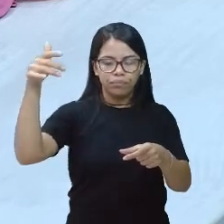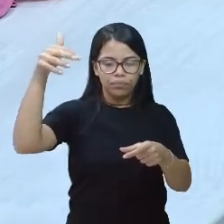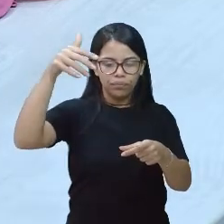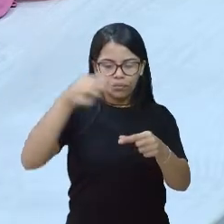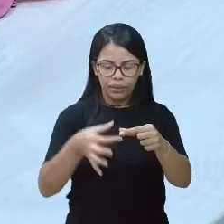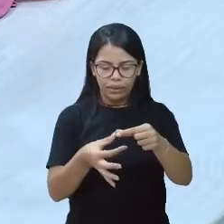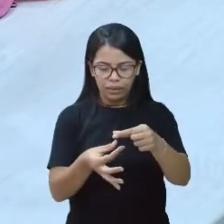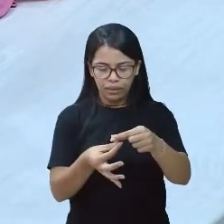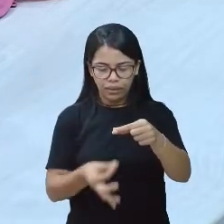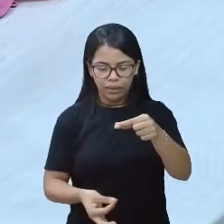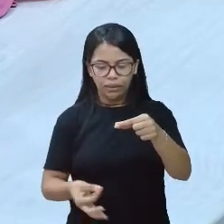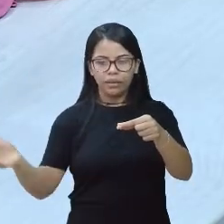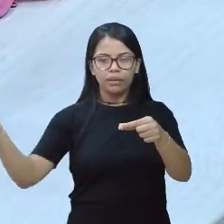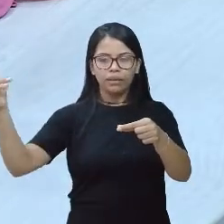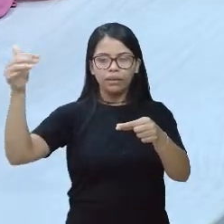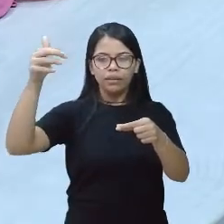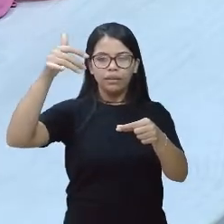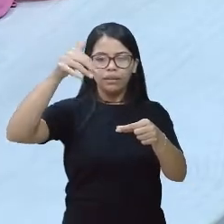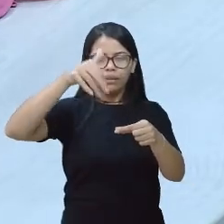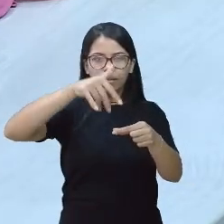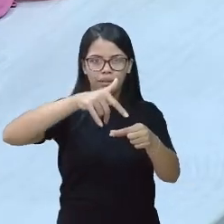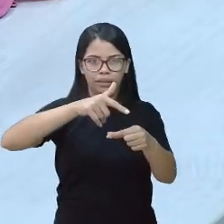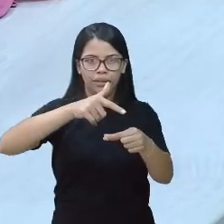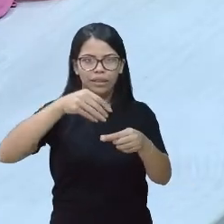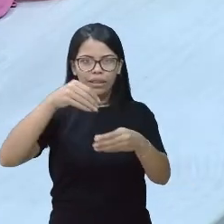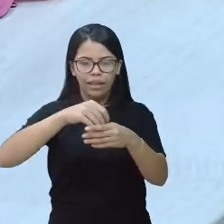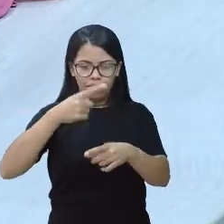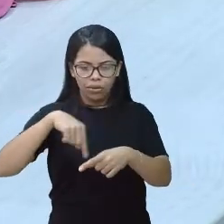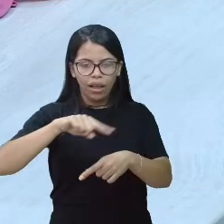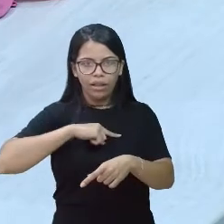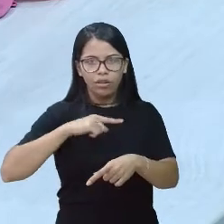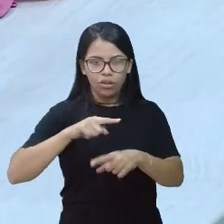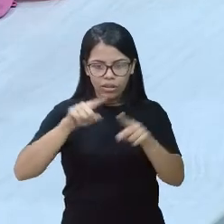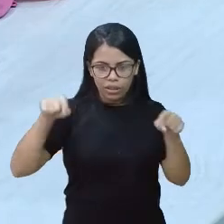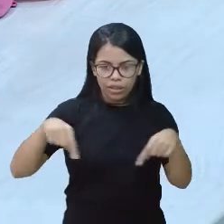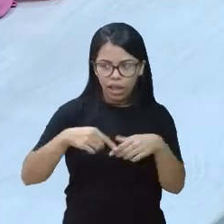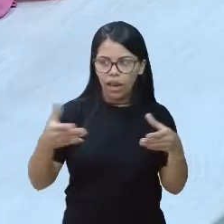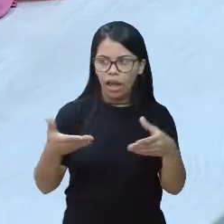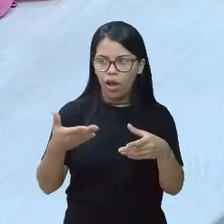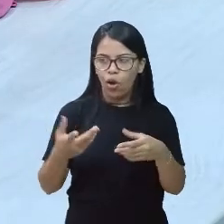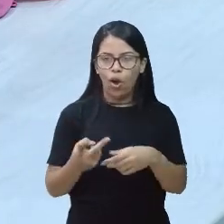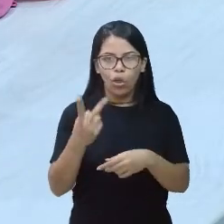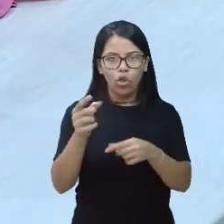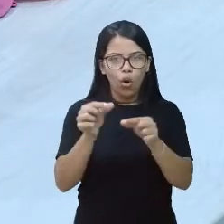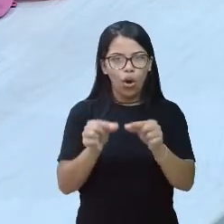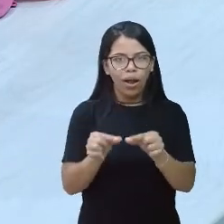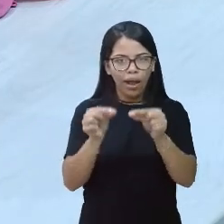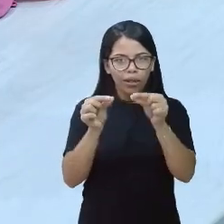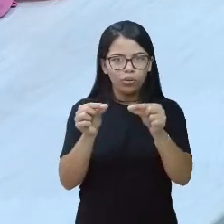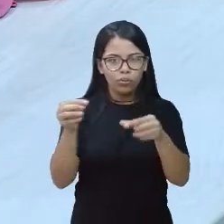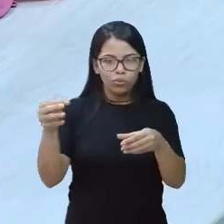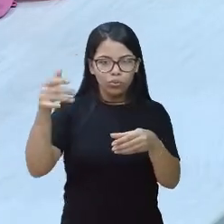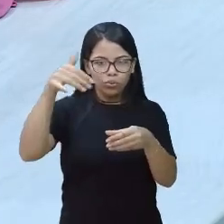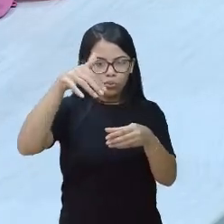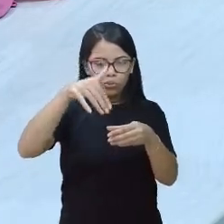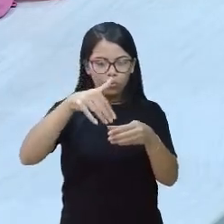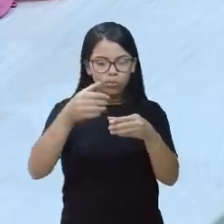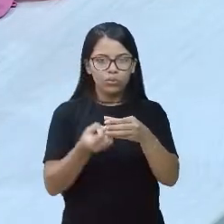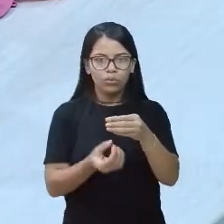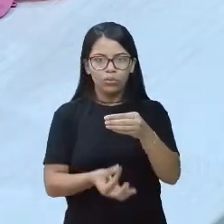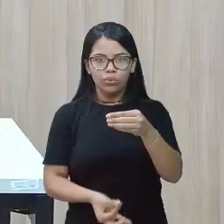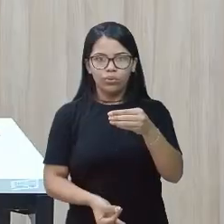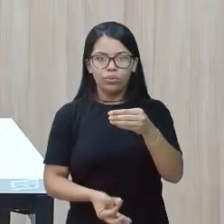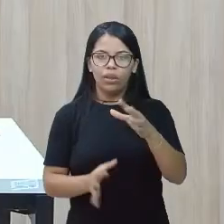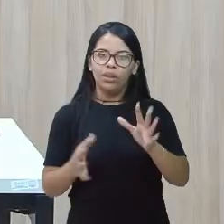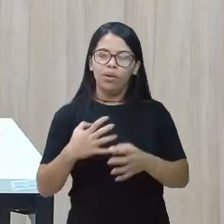vindo diretamente desse espaço, da nossa sala, sendo sugado por esses dois canudinhos. Então, fico muito feliz